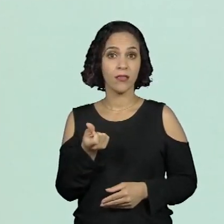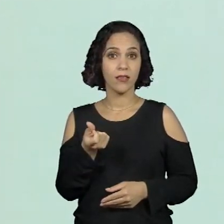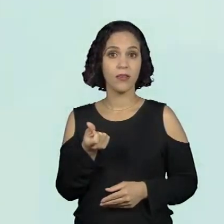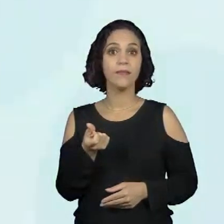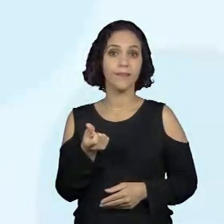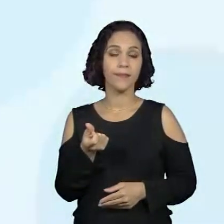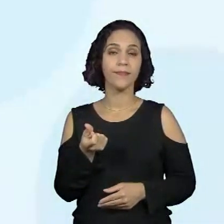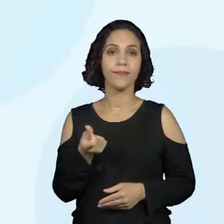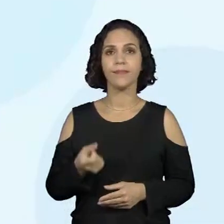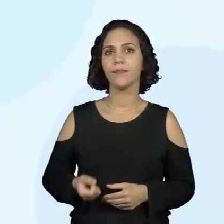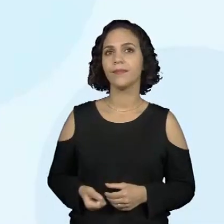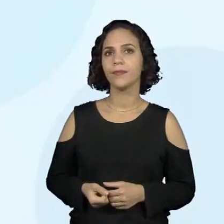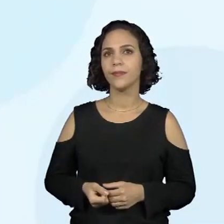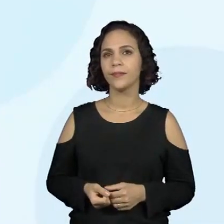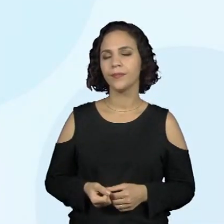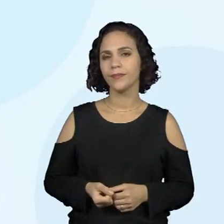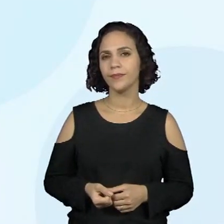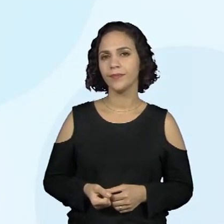hexagonal.